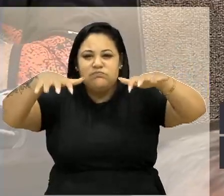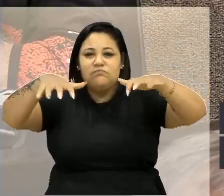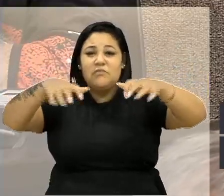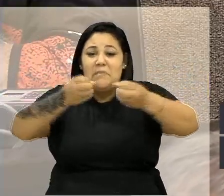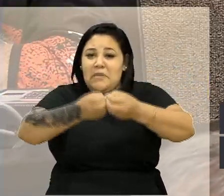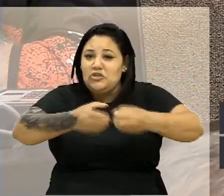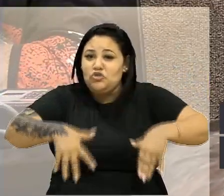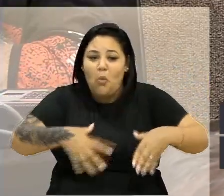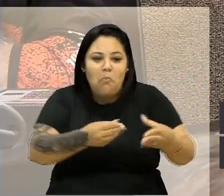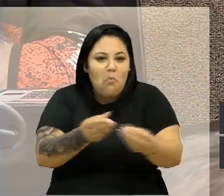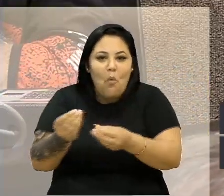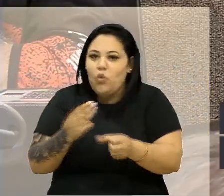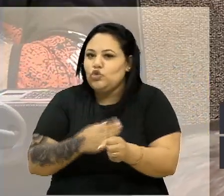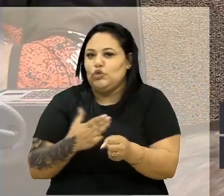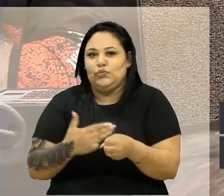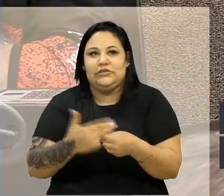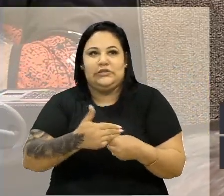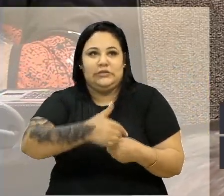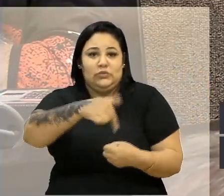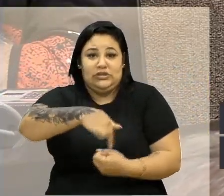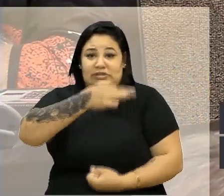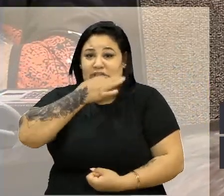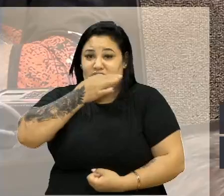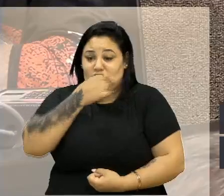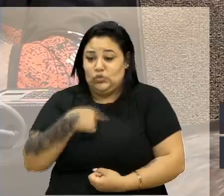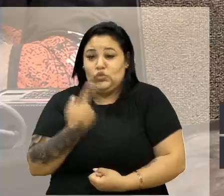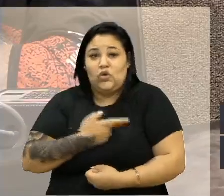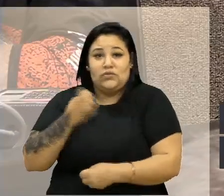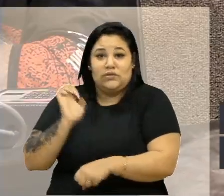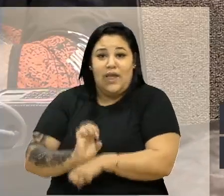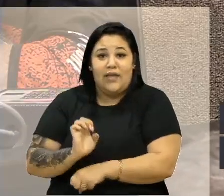diversos municípios do nosso estado,